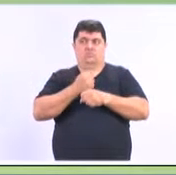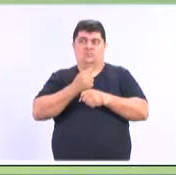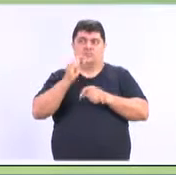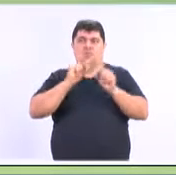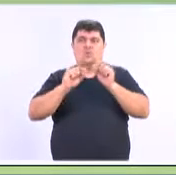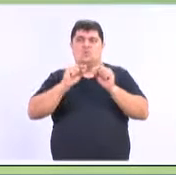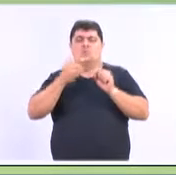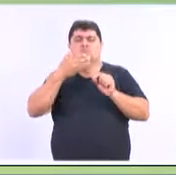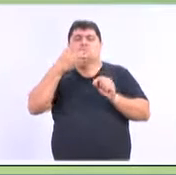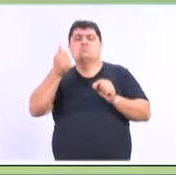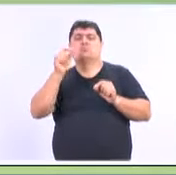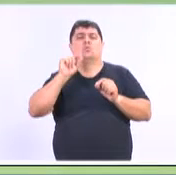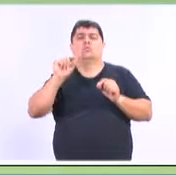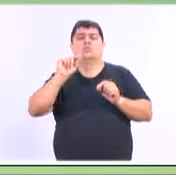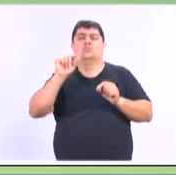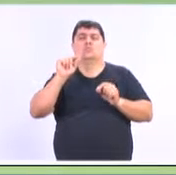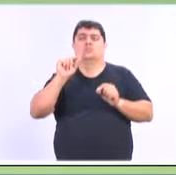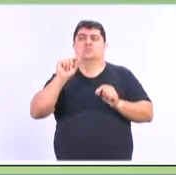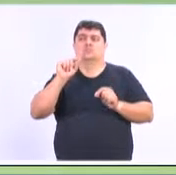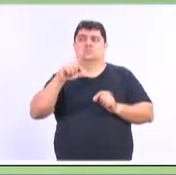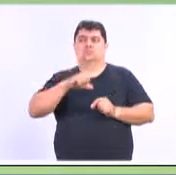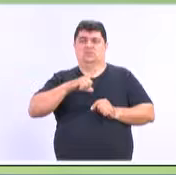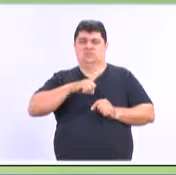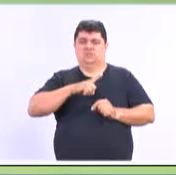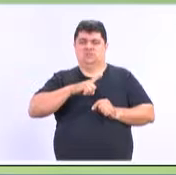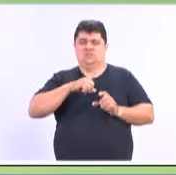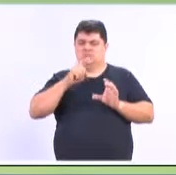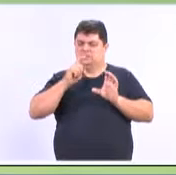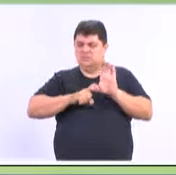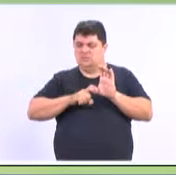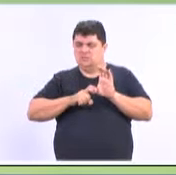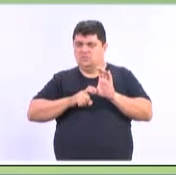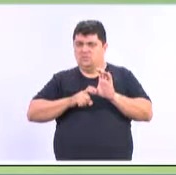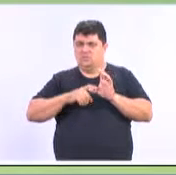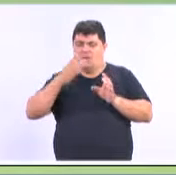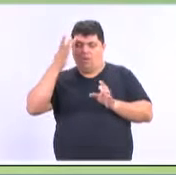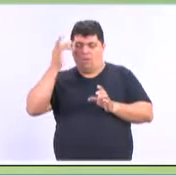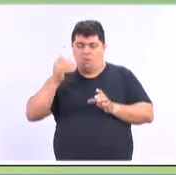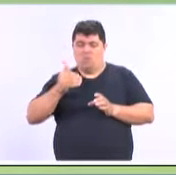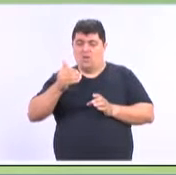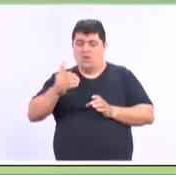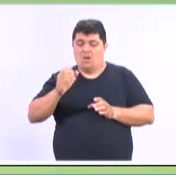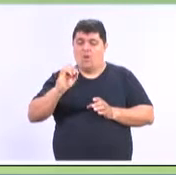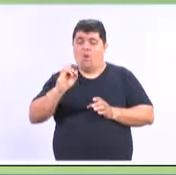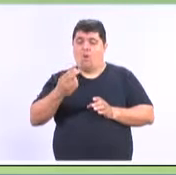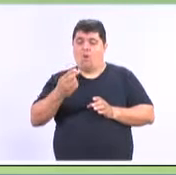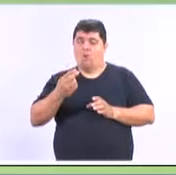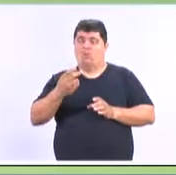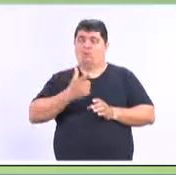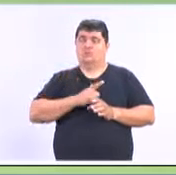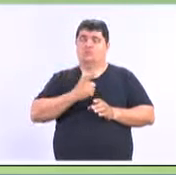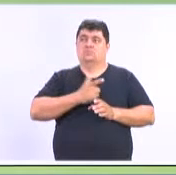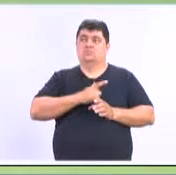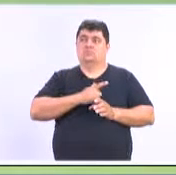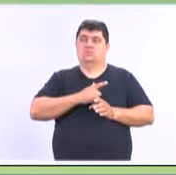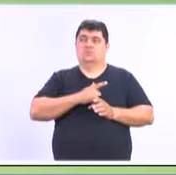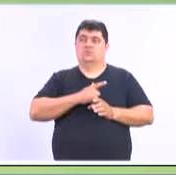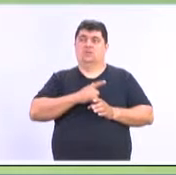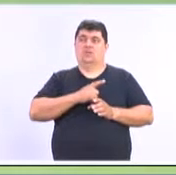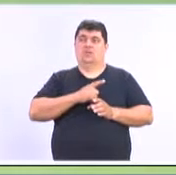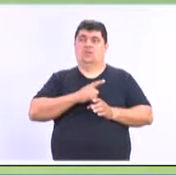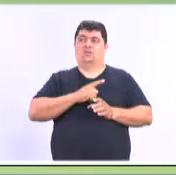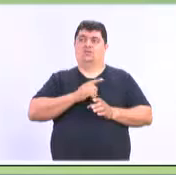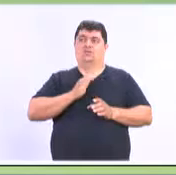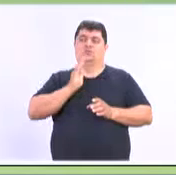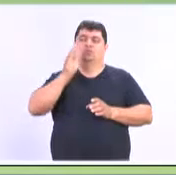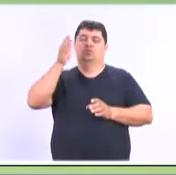é melhor? Questionamento para vocês. Ter uma dívida que vence amanhã ou que tenha o vencimento no final